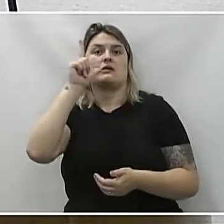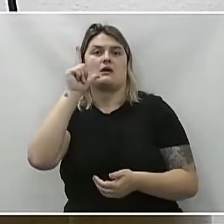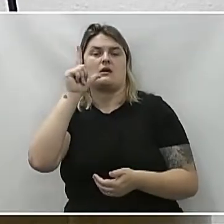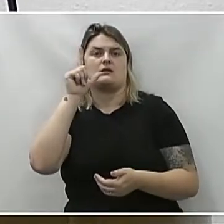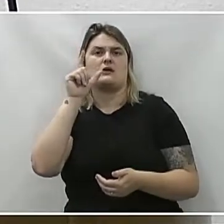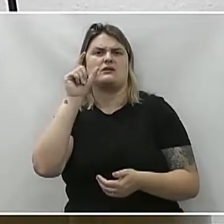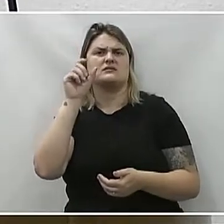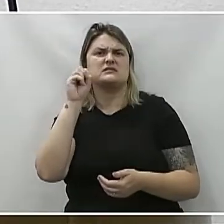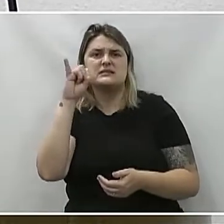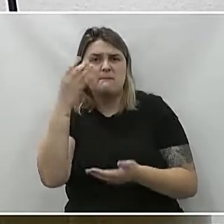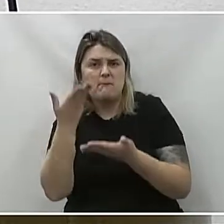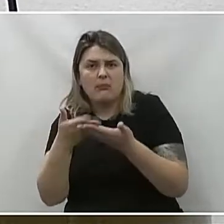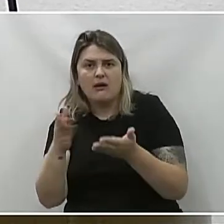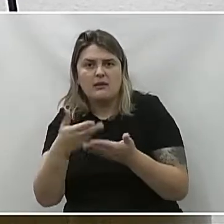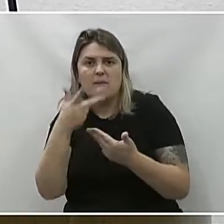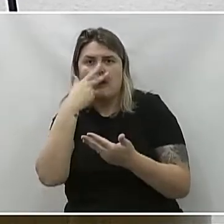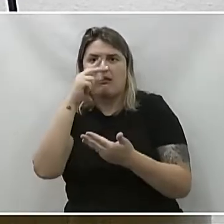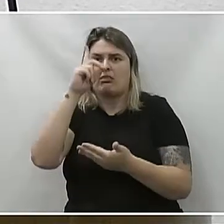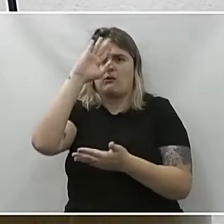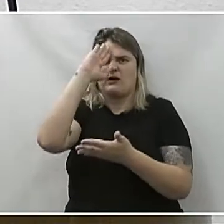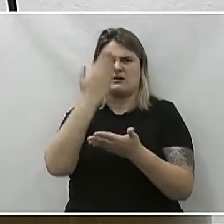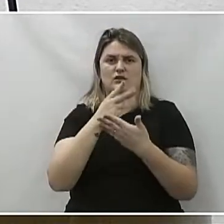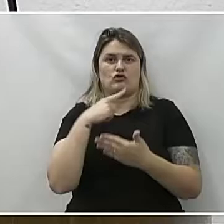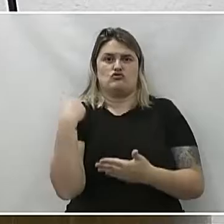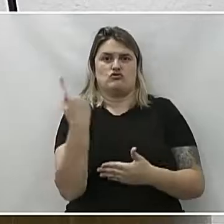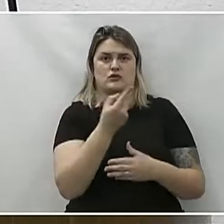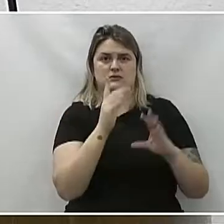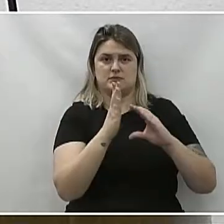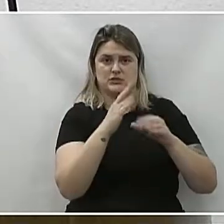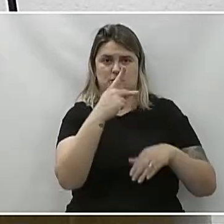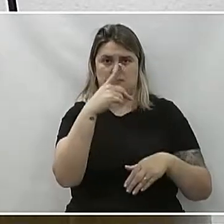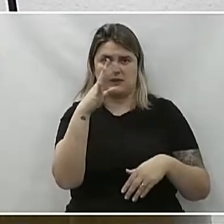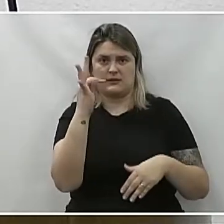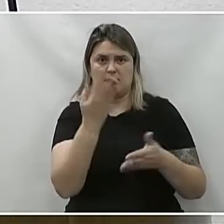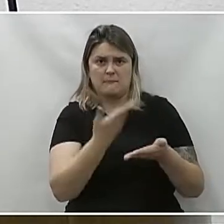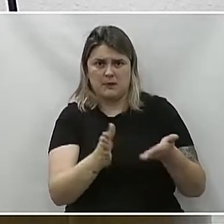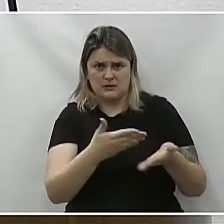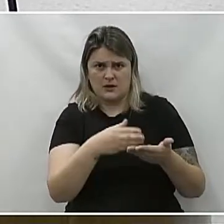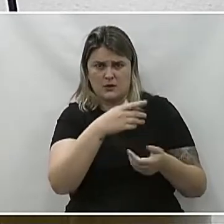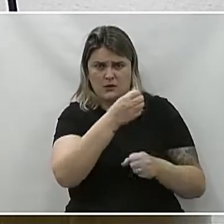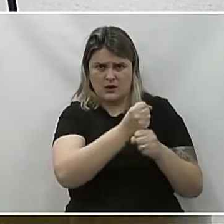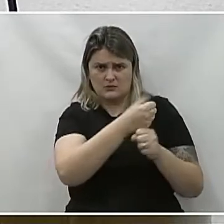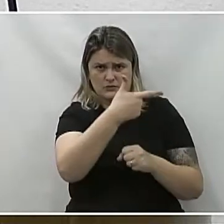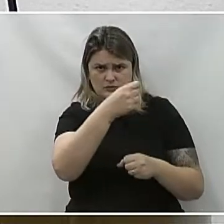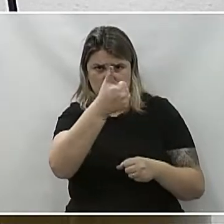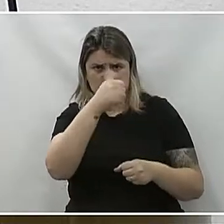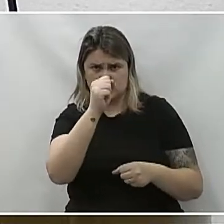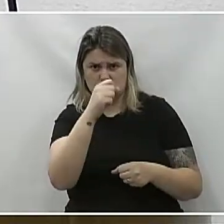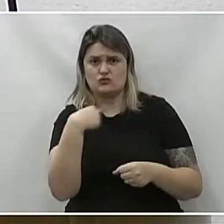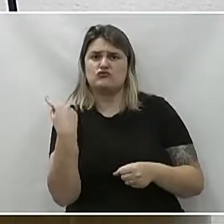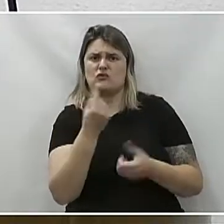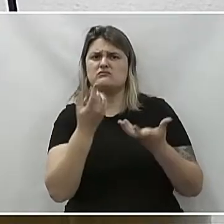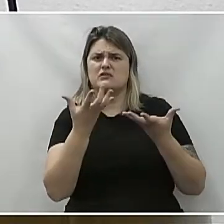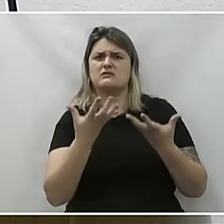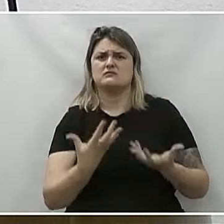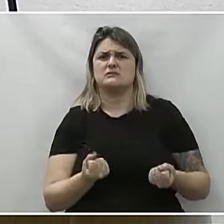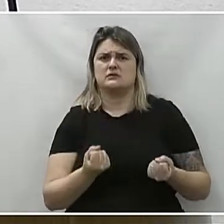isso? Nós, petistas, perdemos as eleições em 2018 e aceitamos o resultado das